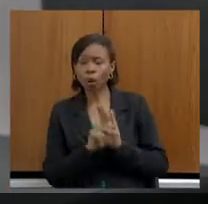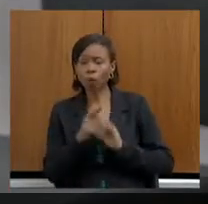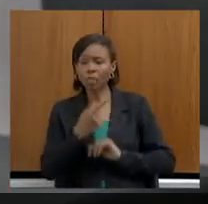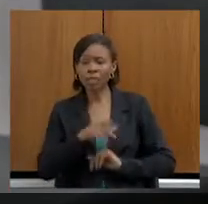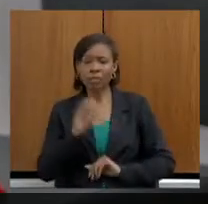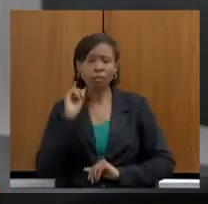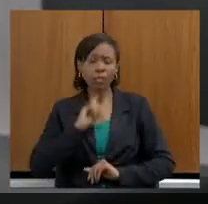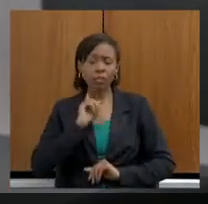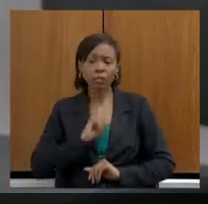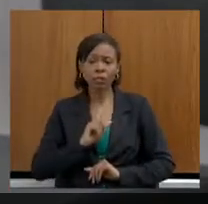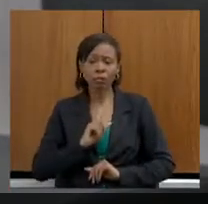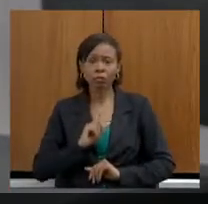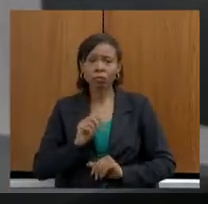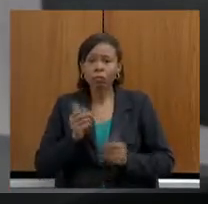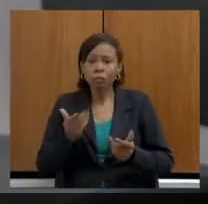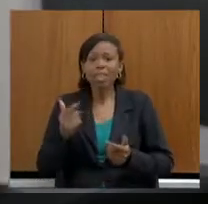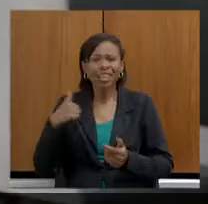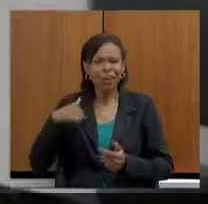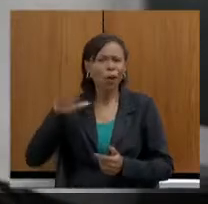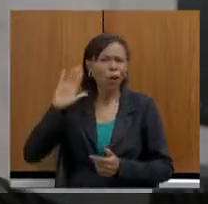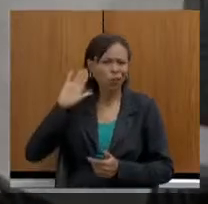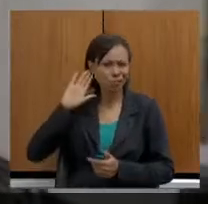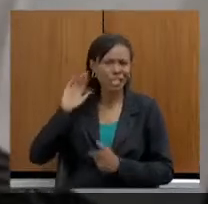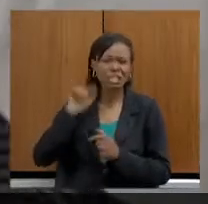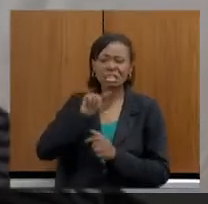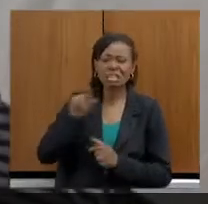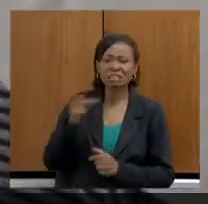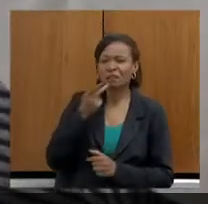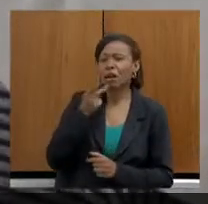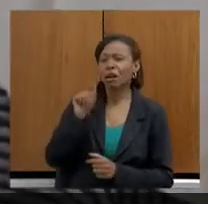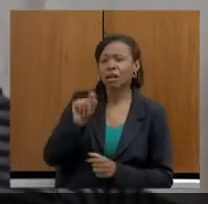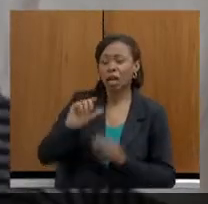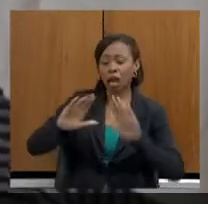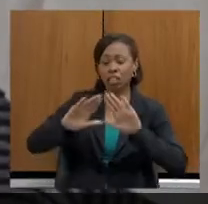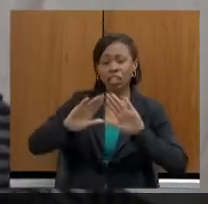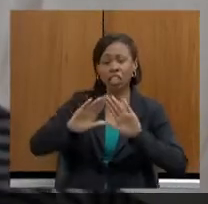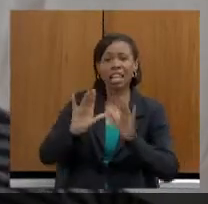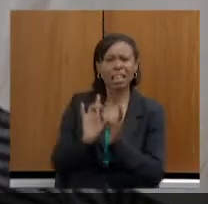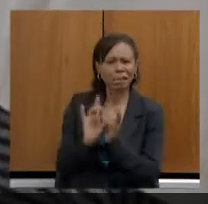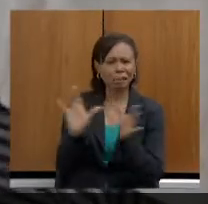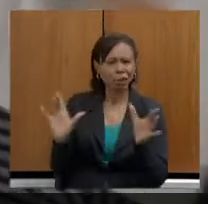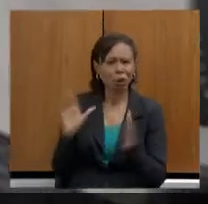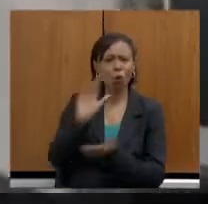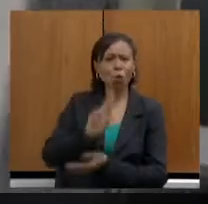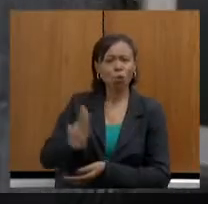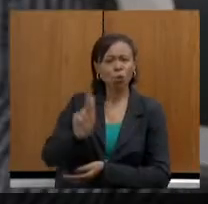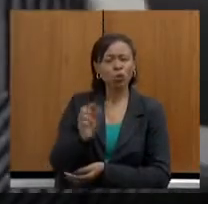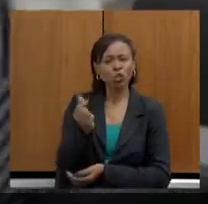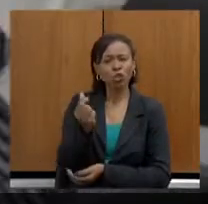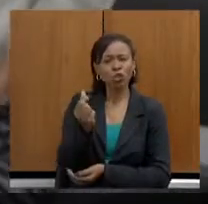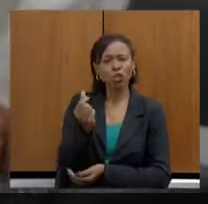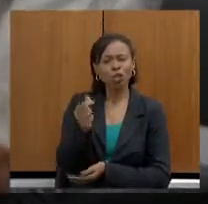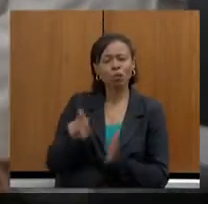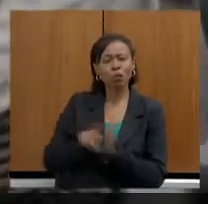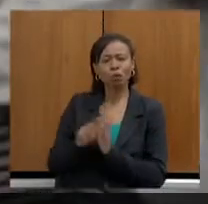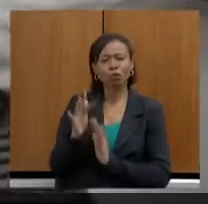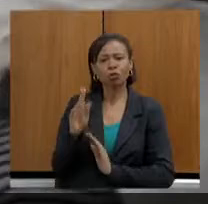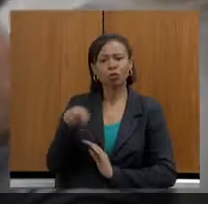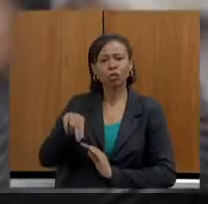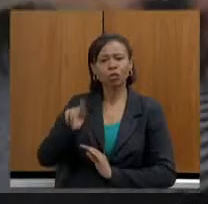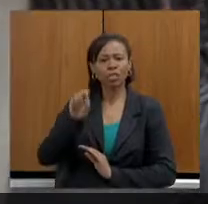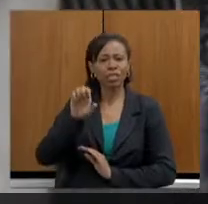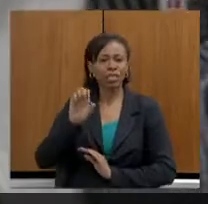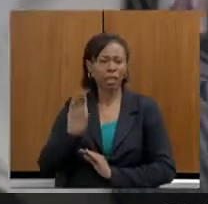Eu escutei aqui que Assembleia autorizou usar o dinheiro do fundeb em 2022 para